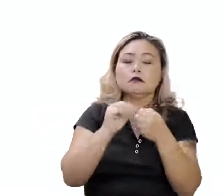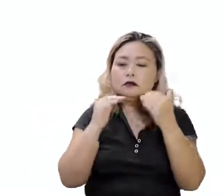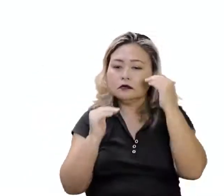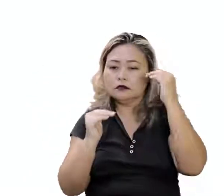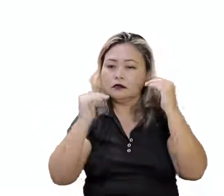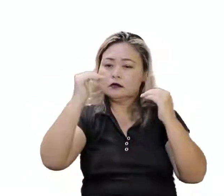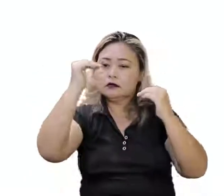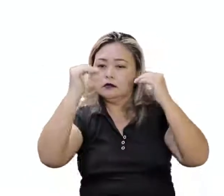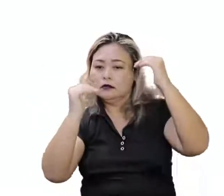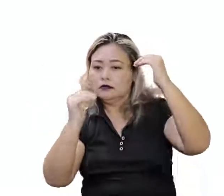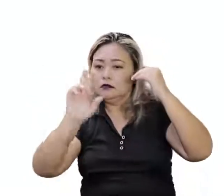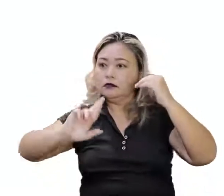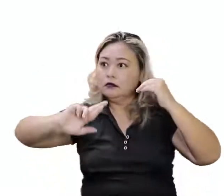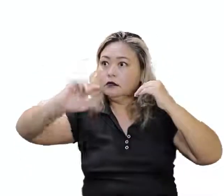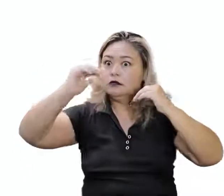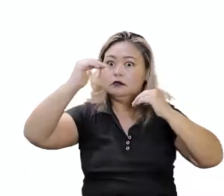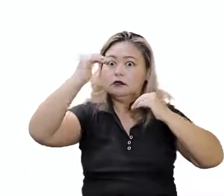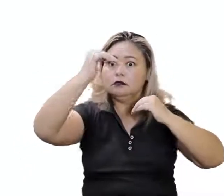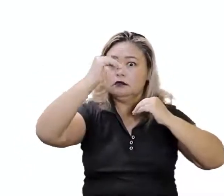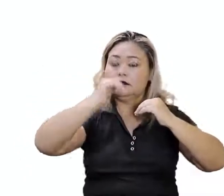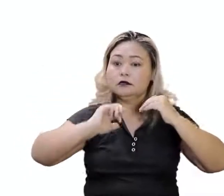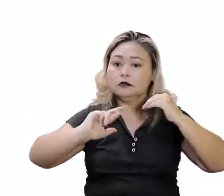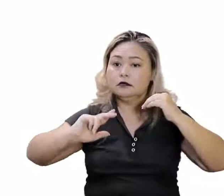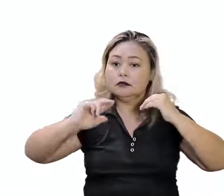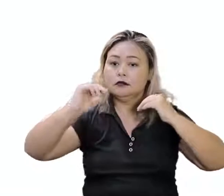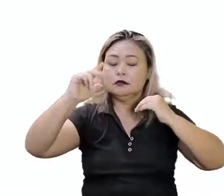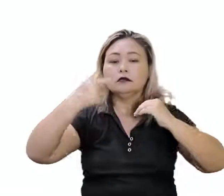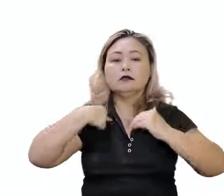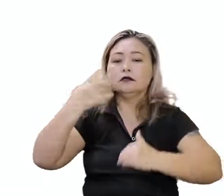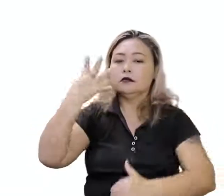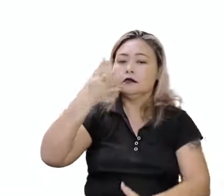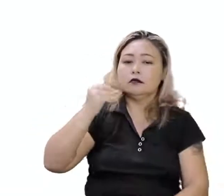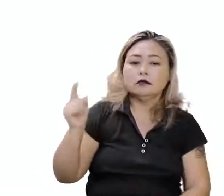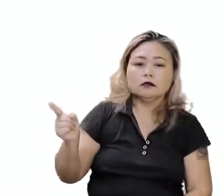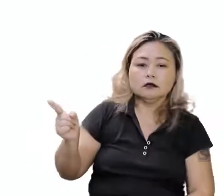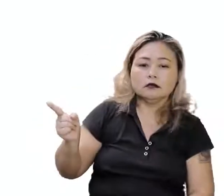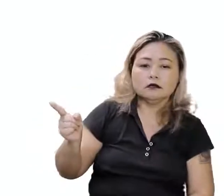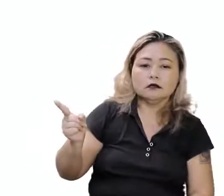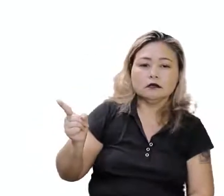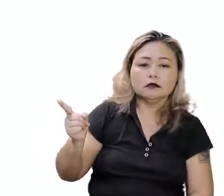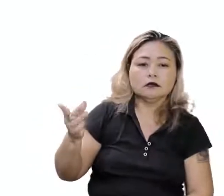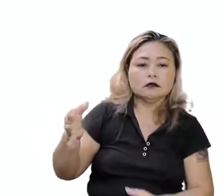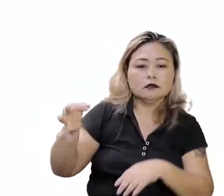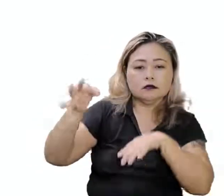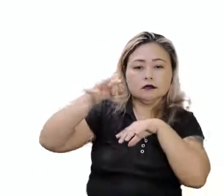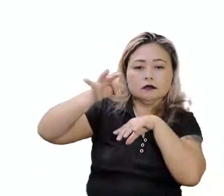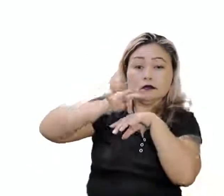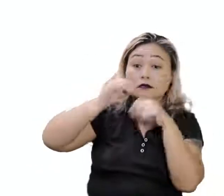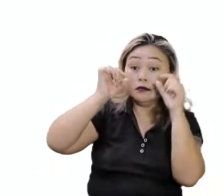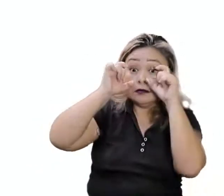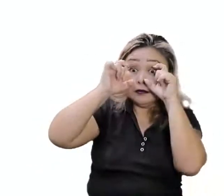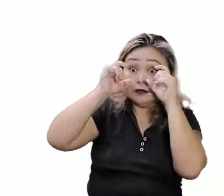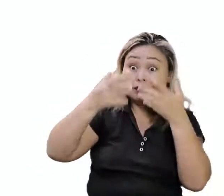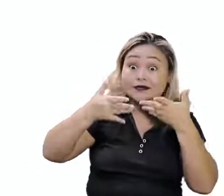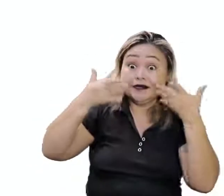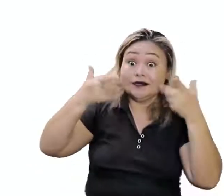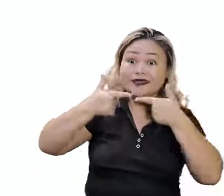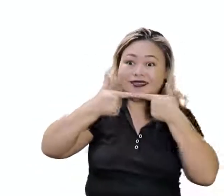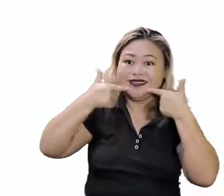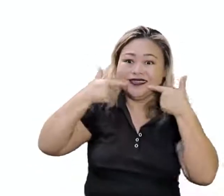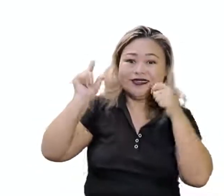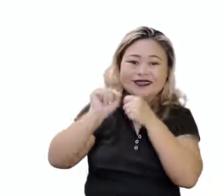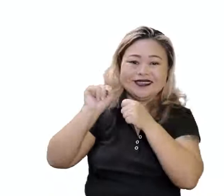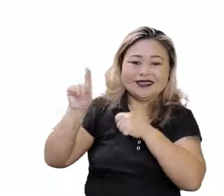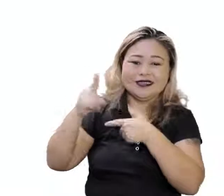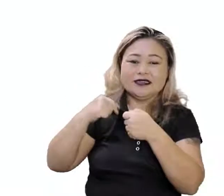níveis tróficos diferentes, tá bom? Eu achei tão bonitinho, gente, esse gafanhoto. Olha o olhinho dele, tão alegre, tá tão feliz